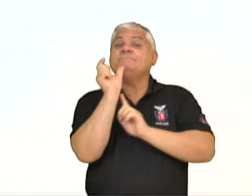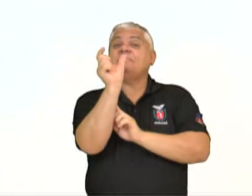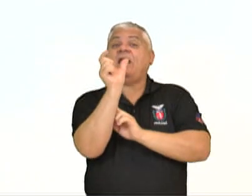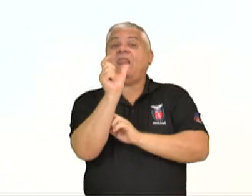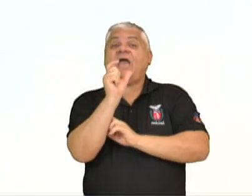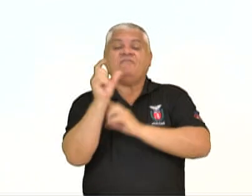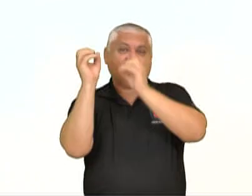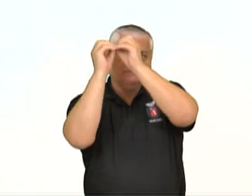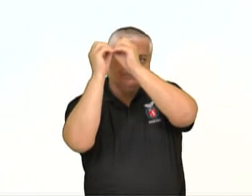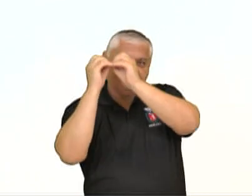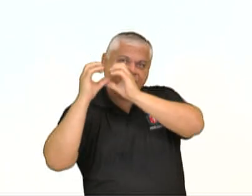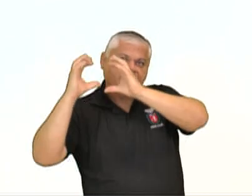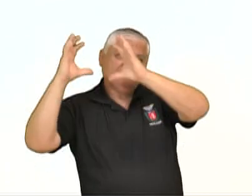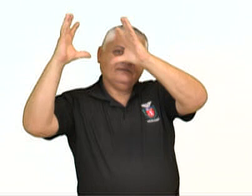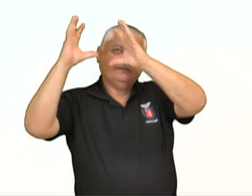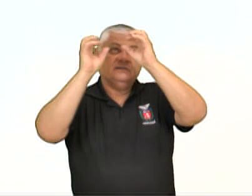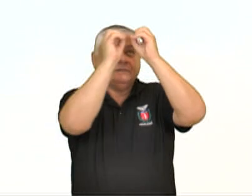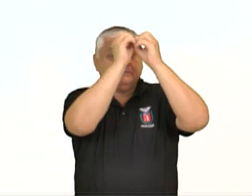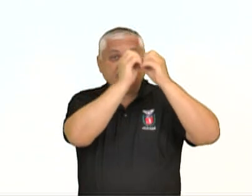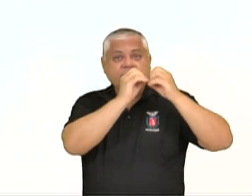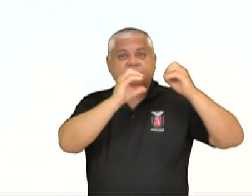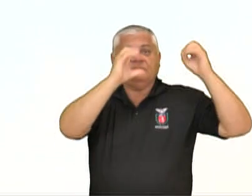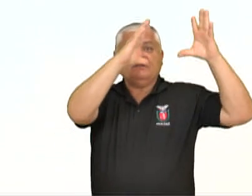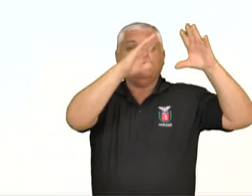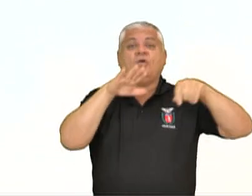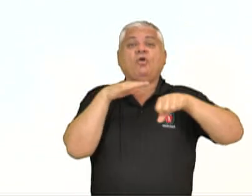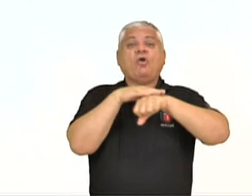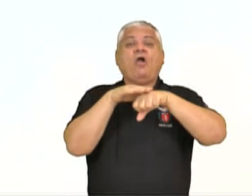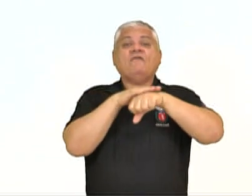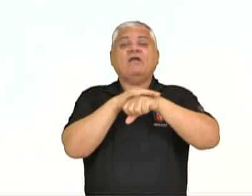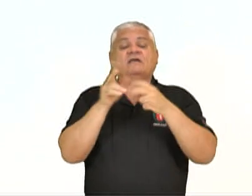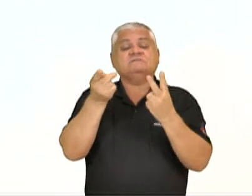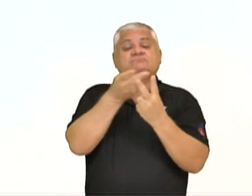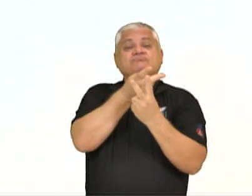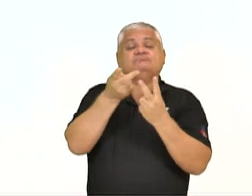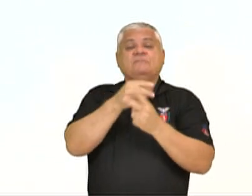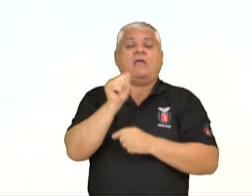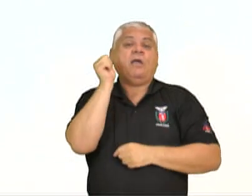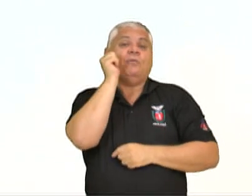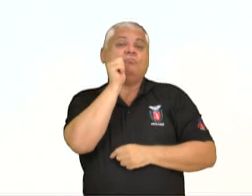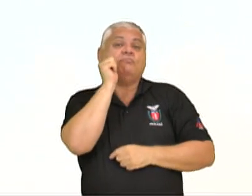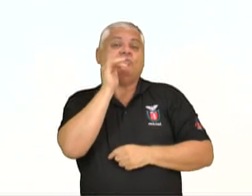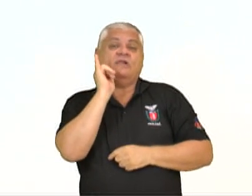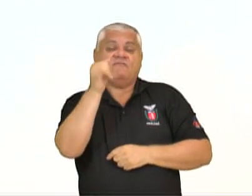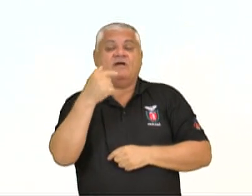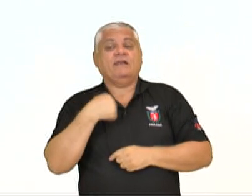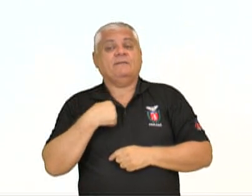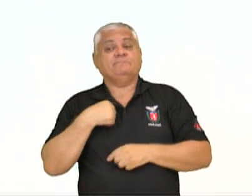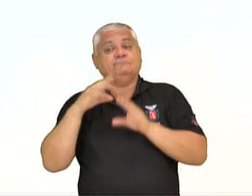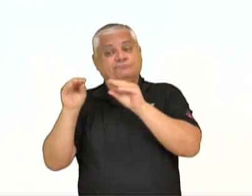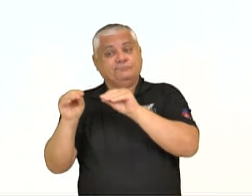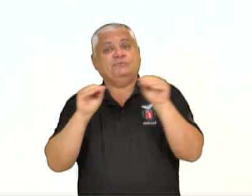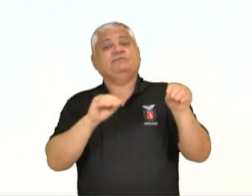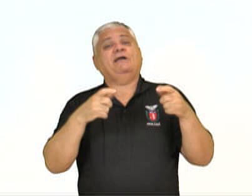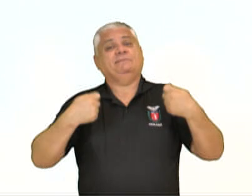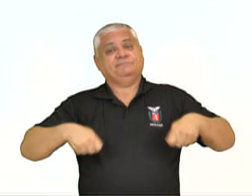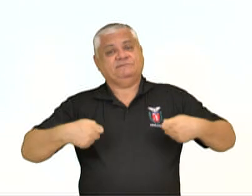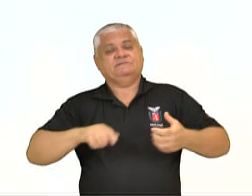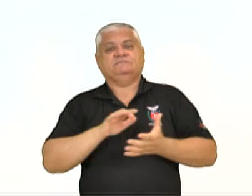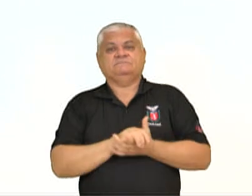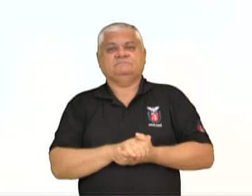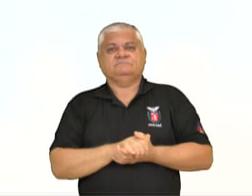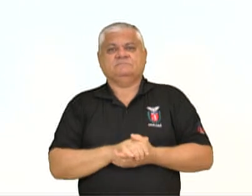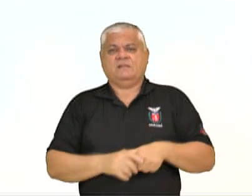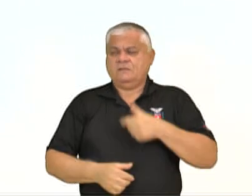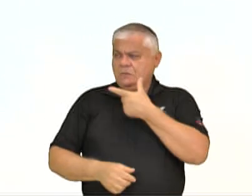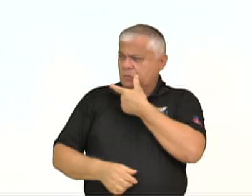que estão dentro dos balões que indicam o diálogo do casal. Então, a mulher diz, vamos ter que mudar. E aí